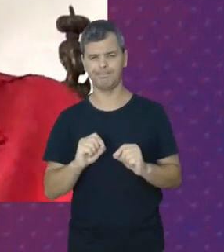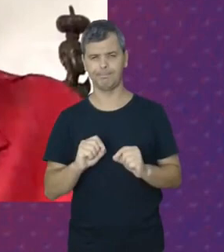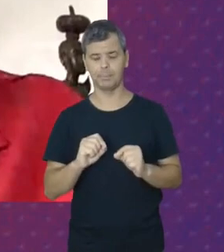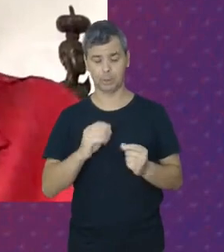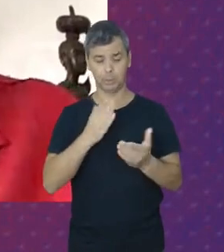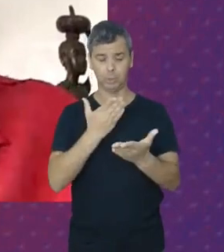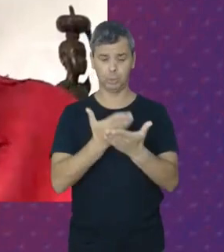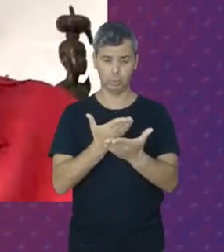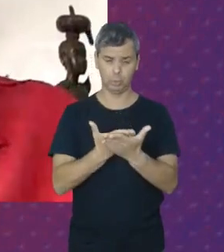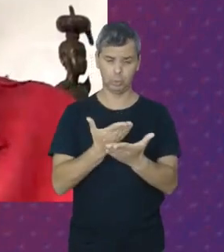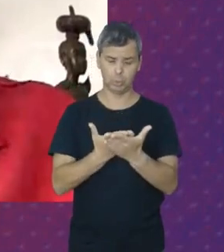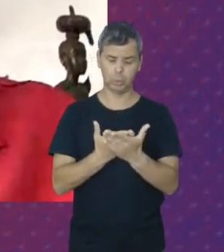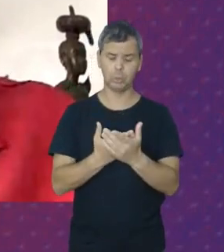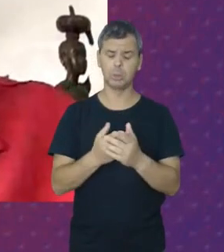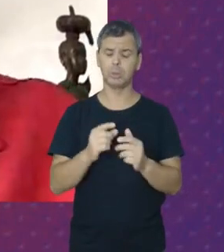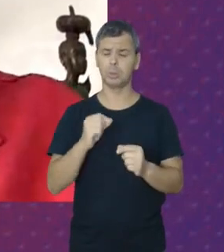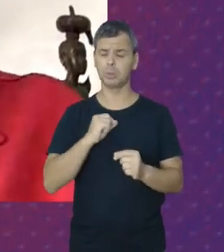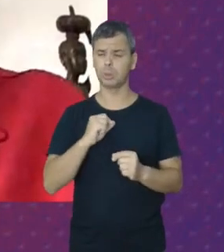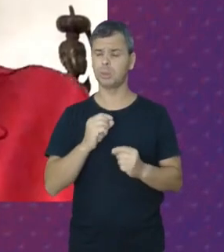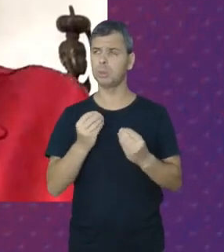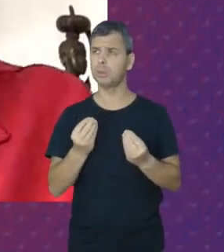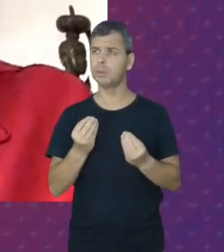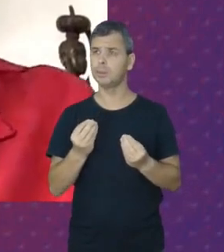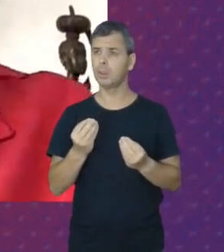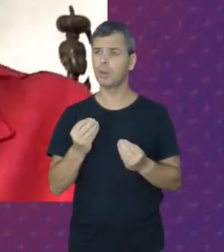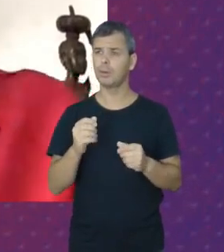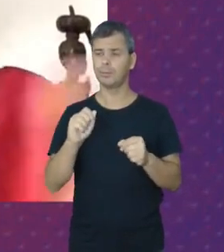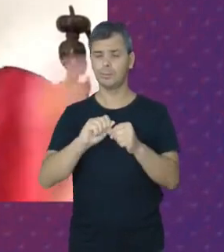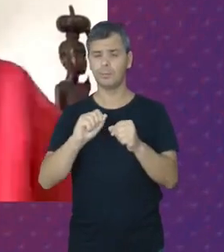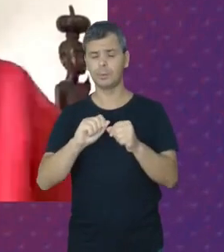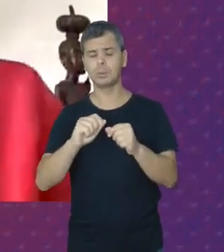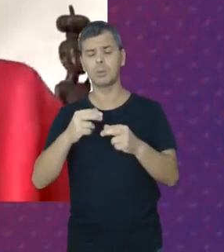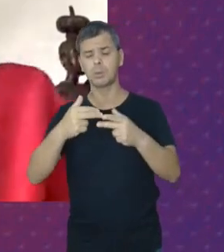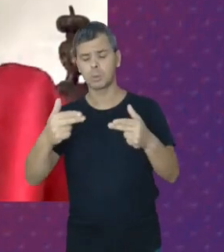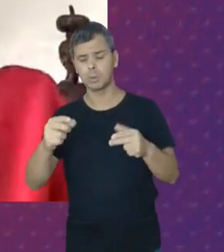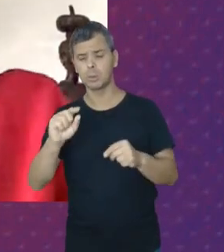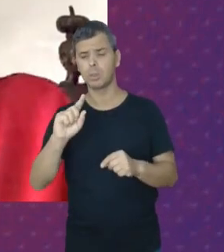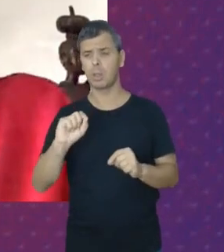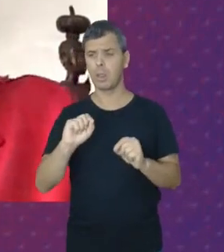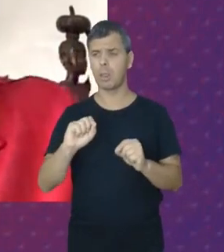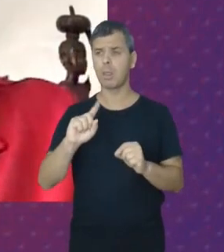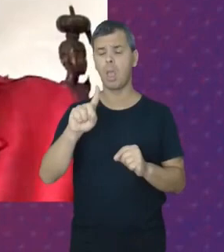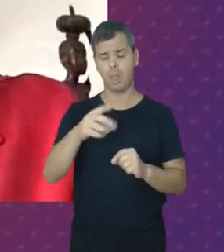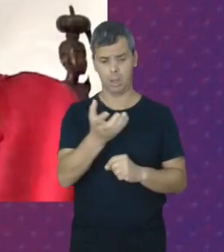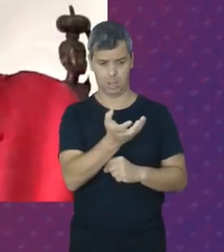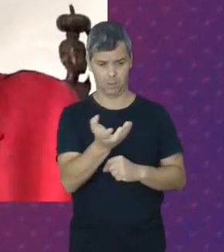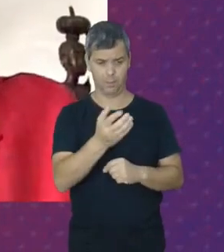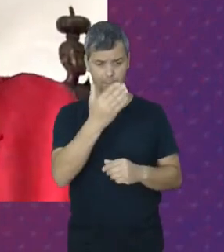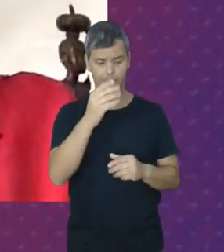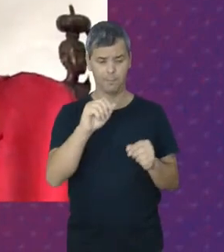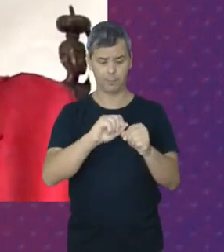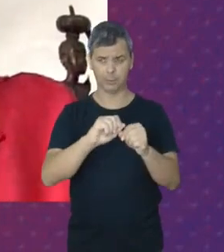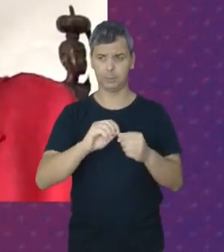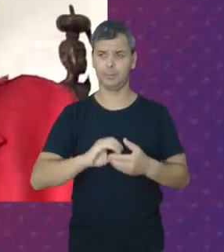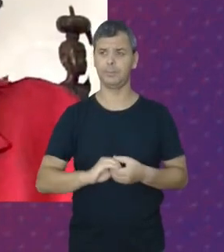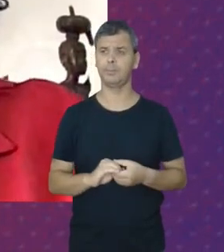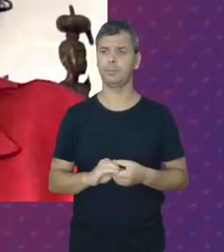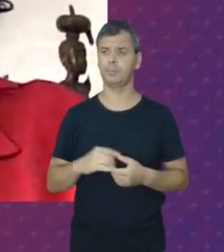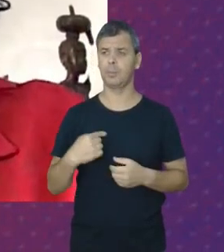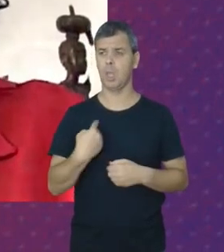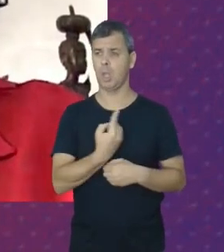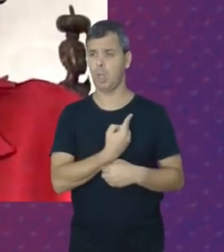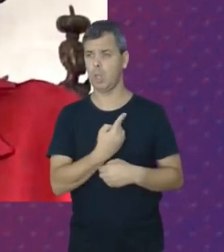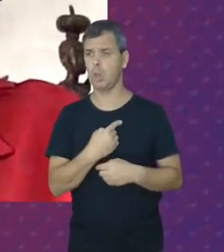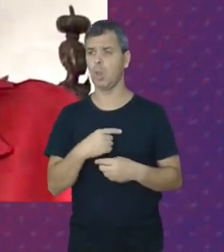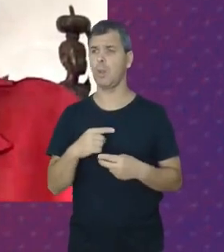estudarem Condição De fazer Uma outra Coisa Que elas Queiram Fazer Nós